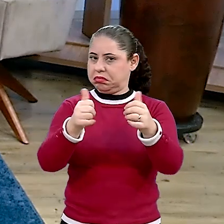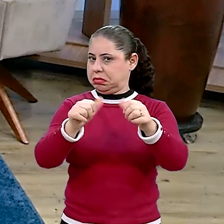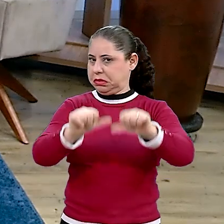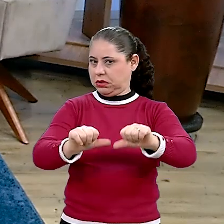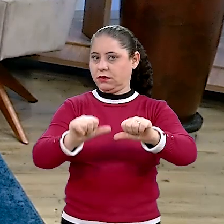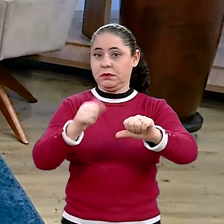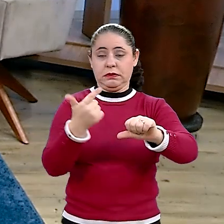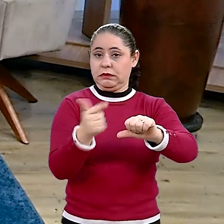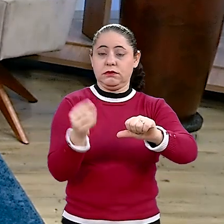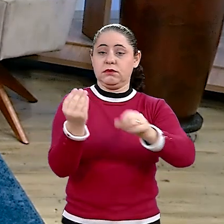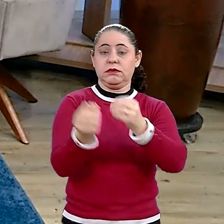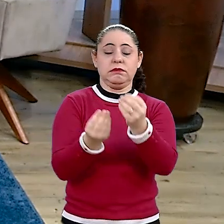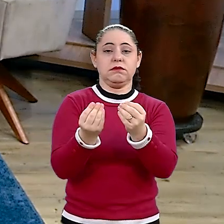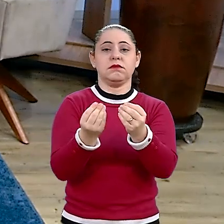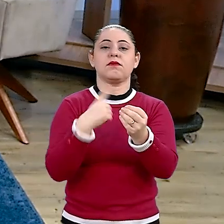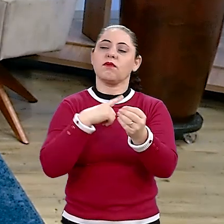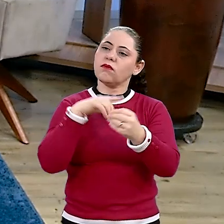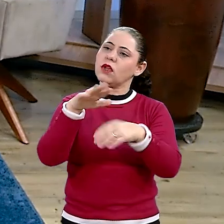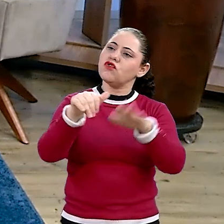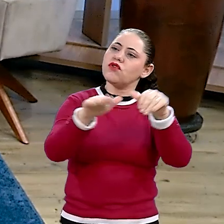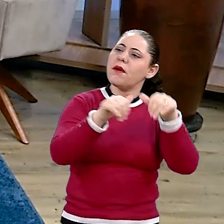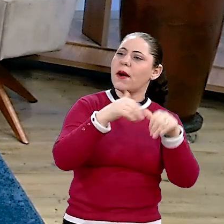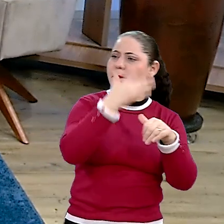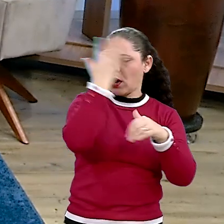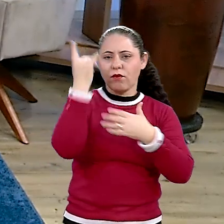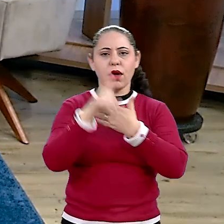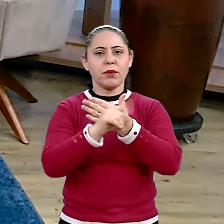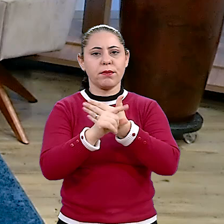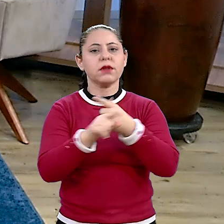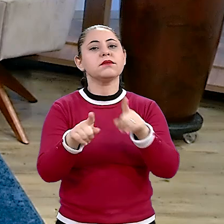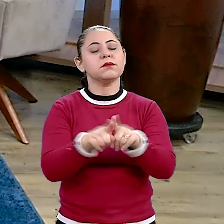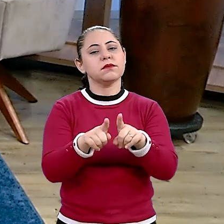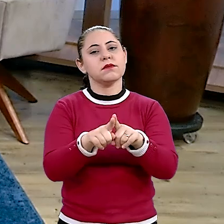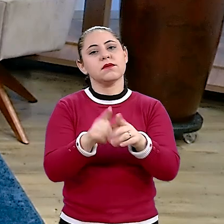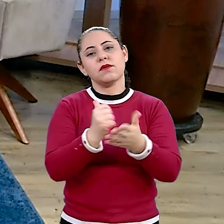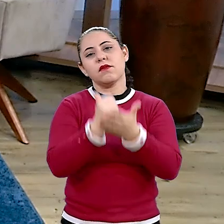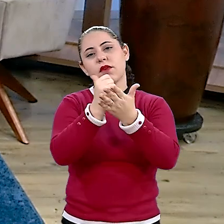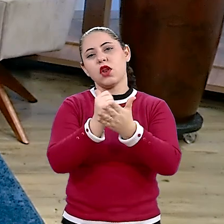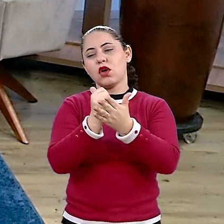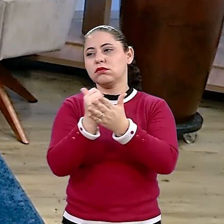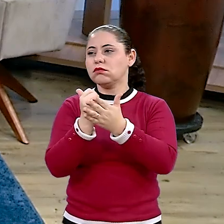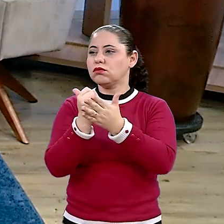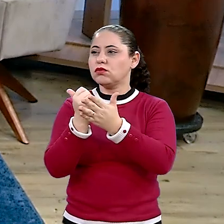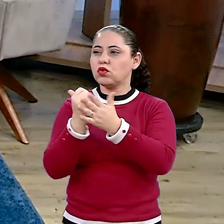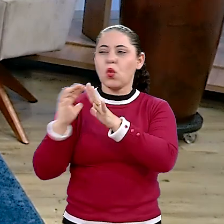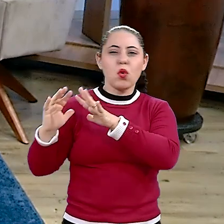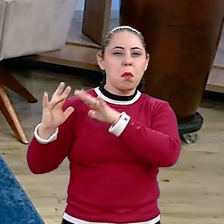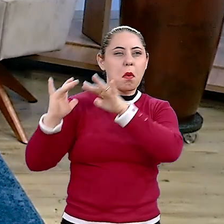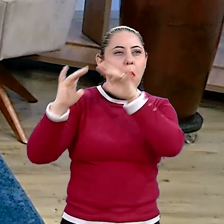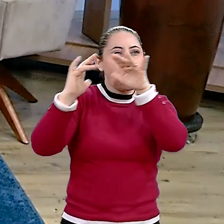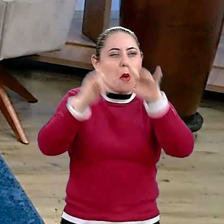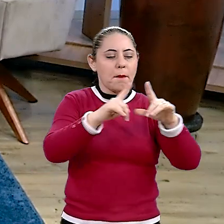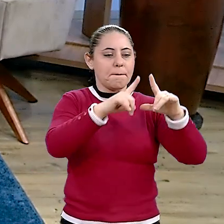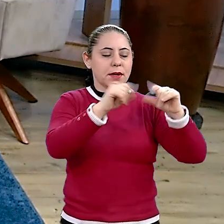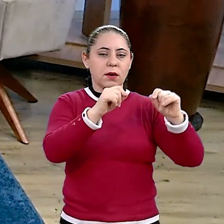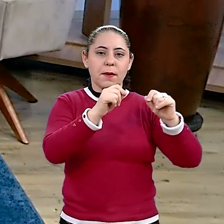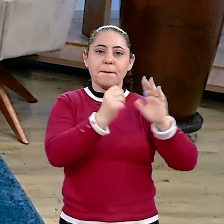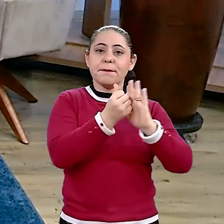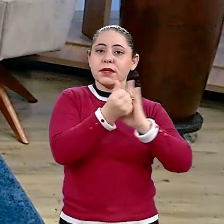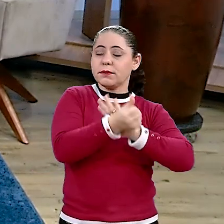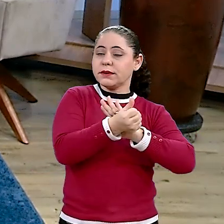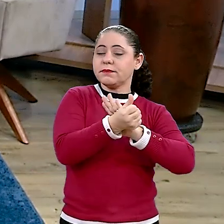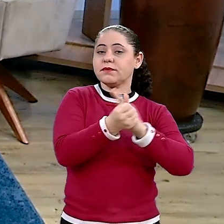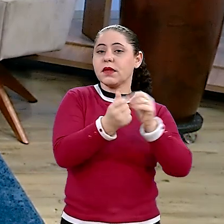Então, e aí mobilizamos esses outros prefeitos da região do Pantanal, aí levamos todos a Brasília, até recentemente, foi nesse primeiro